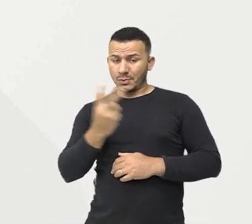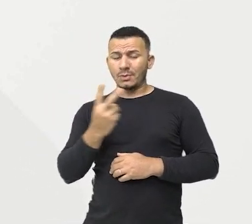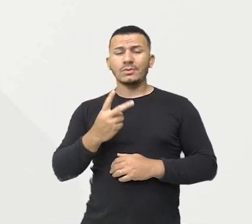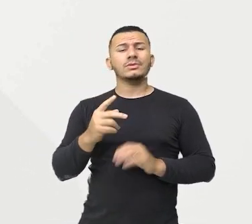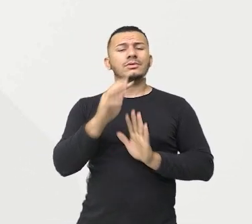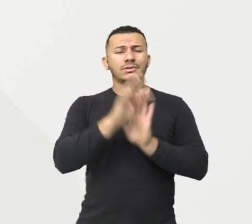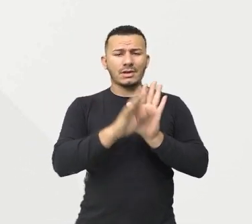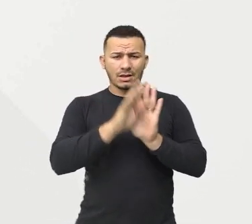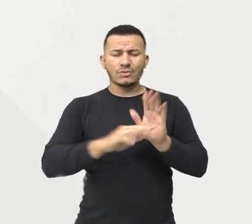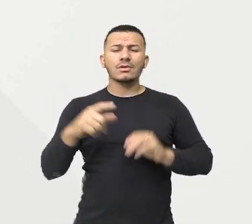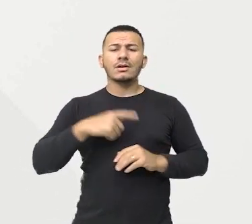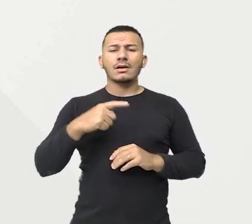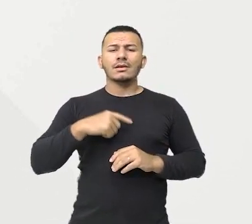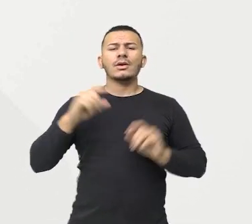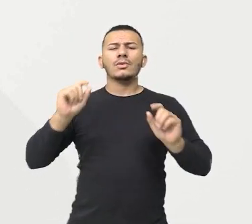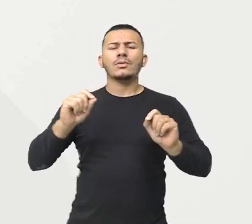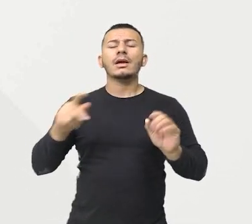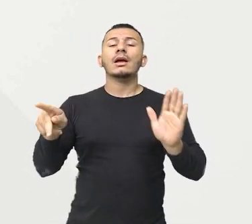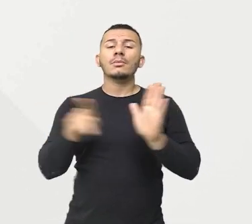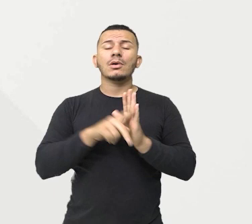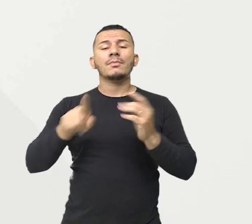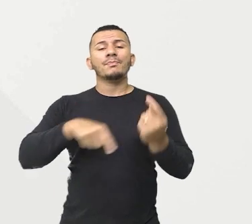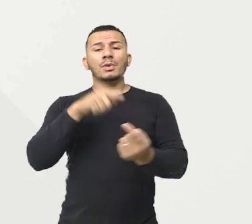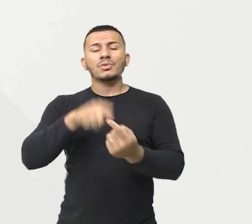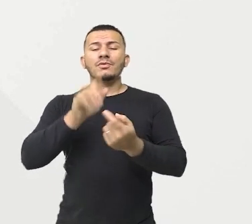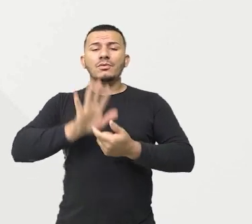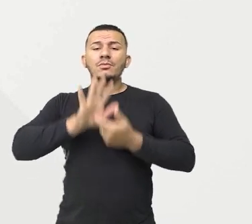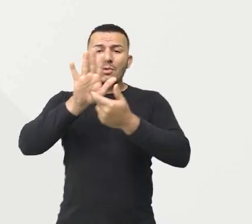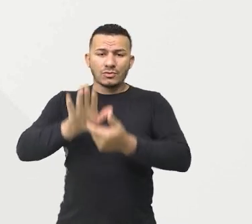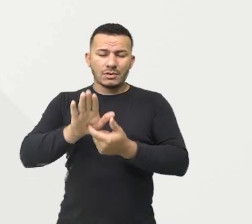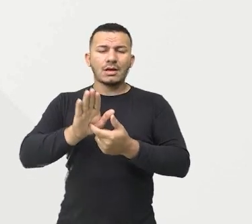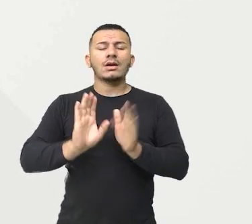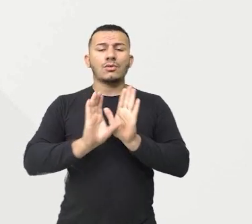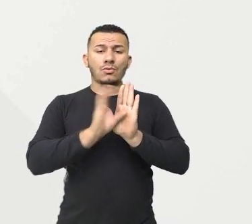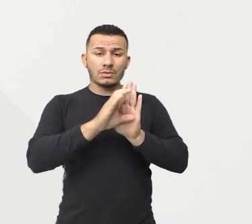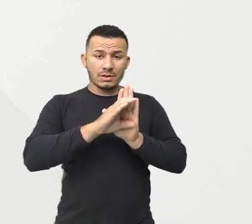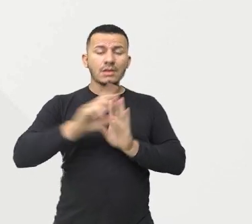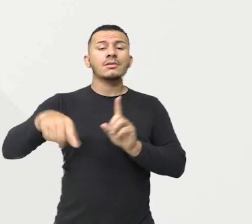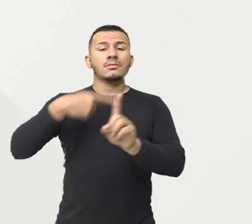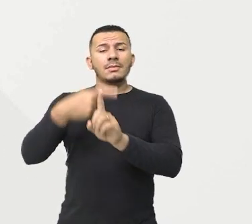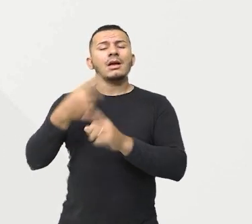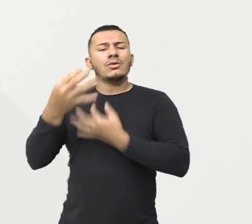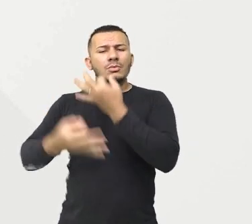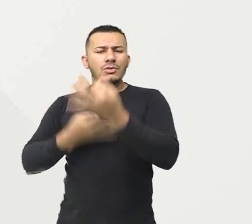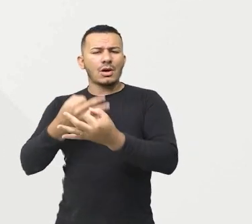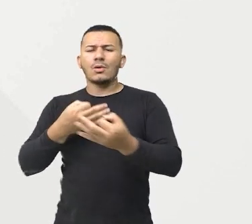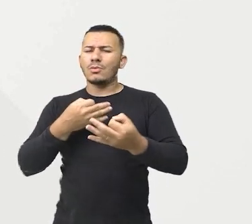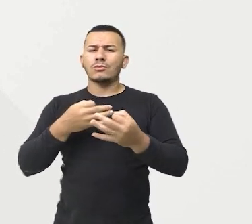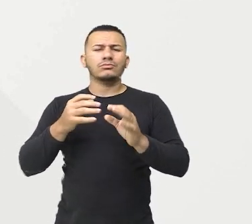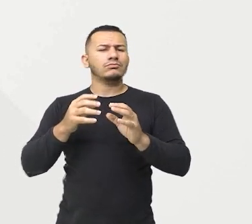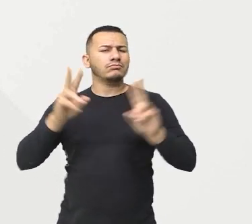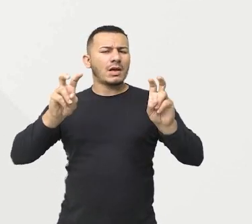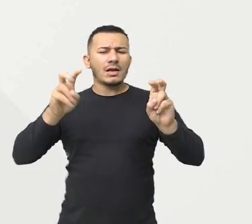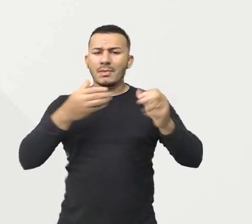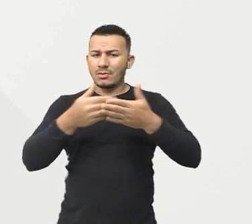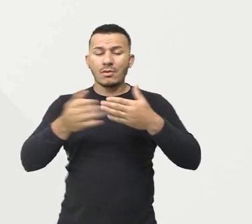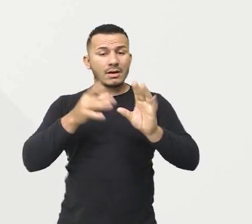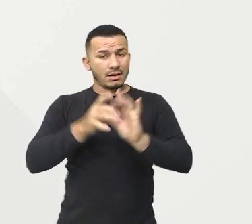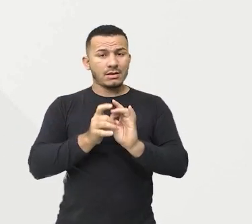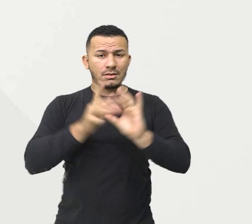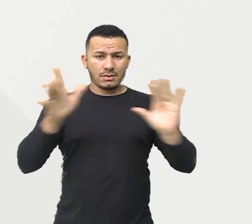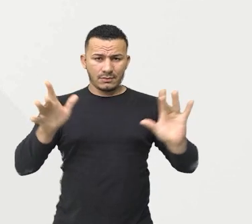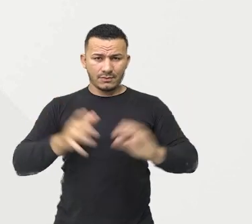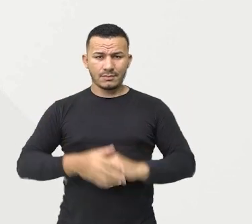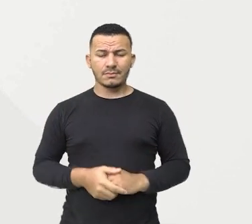linhas gerais, o objetivo de expor conceitos e opiniões sobre um assunto qualquer, tá bom? E aí, nesses